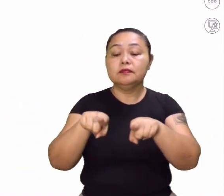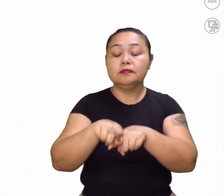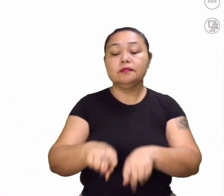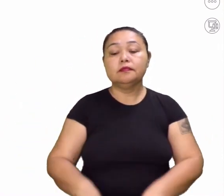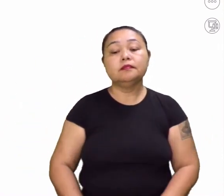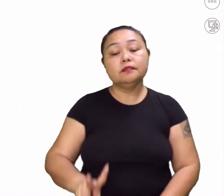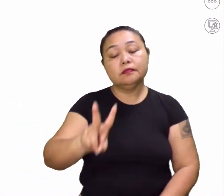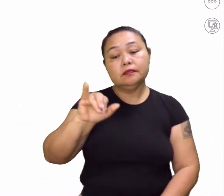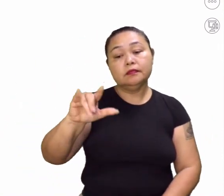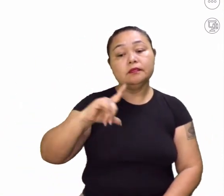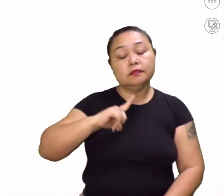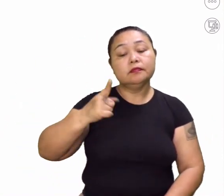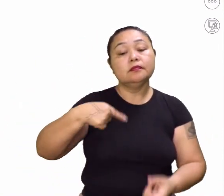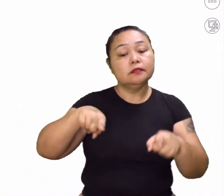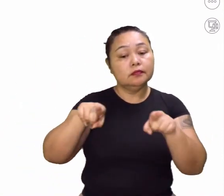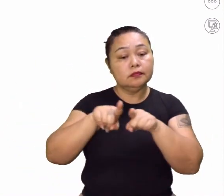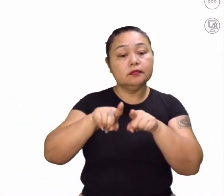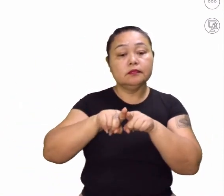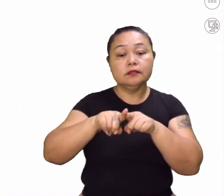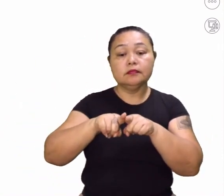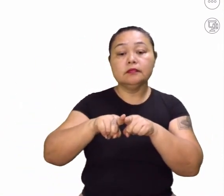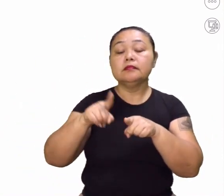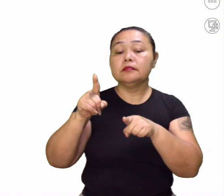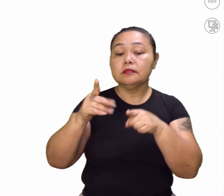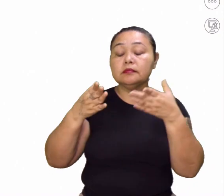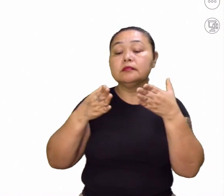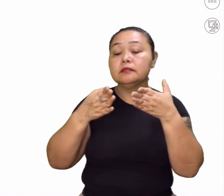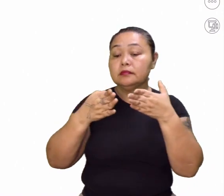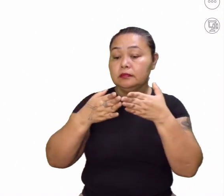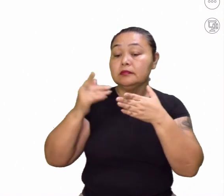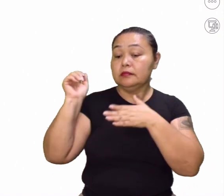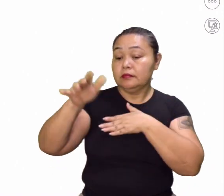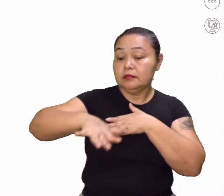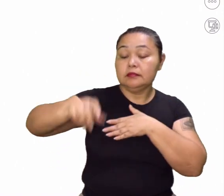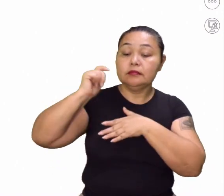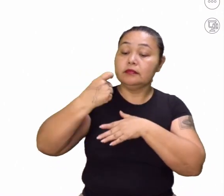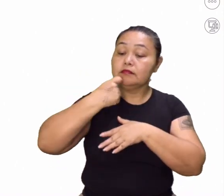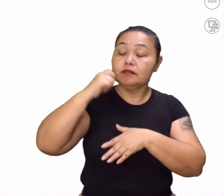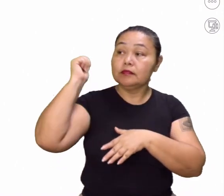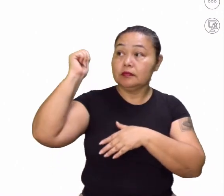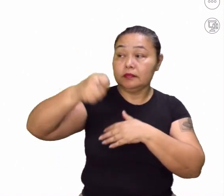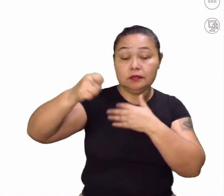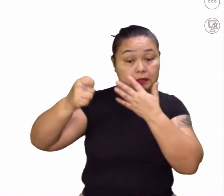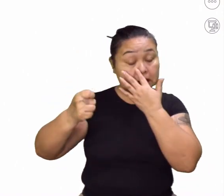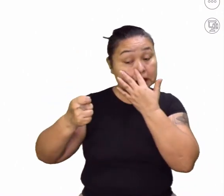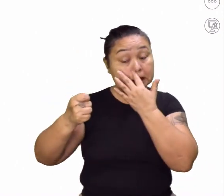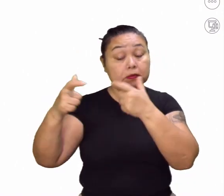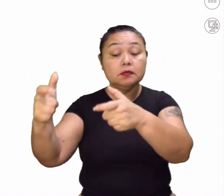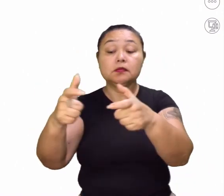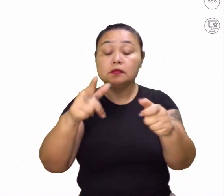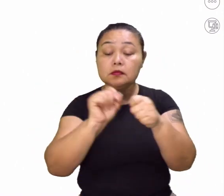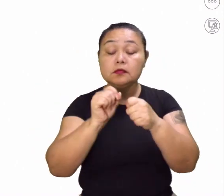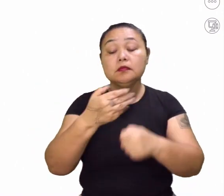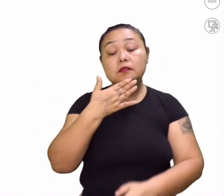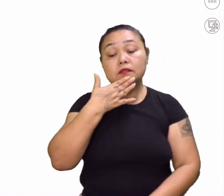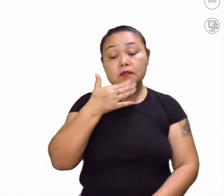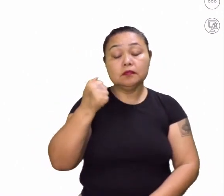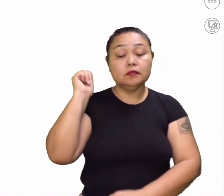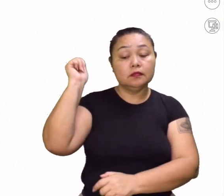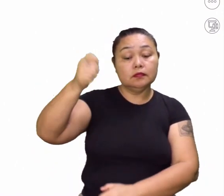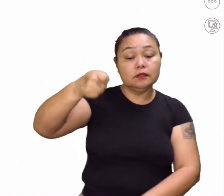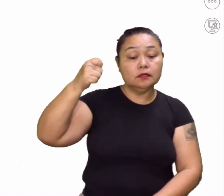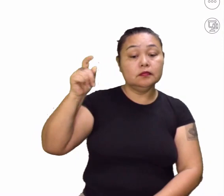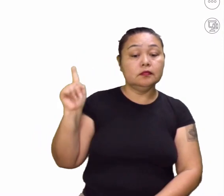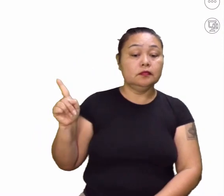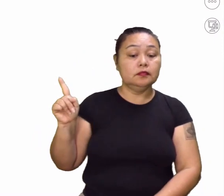Que vai influenciar, inclusive, na produção da pesca, né? Exatamente. Onde está a localidade melhor para pescar, né? Exato.